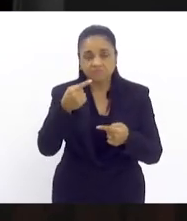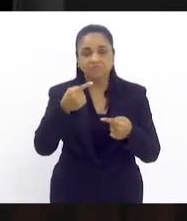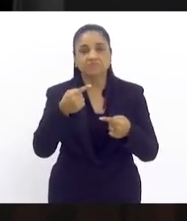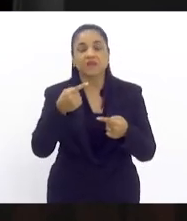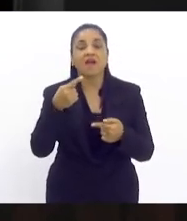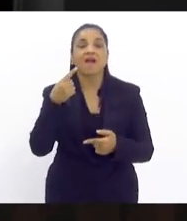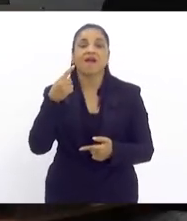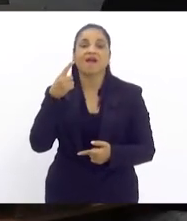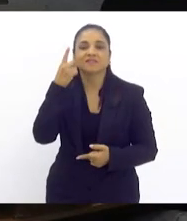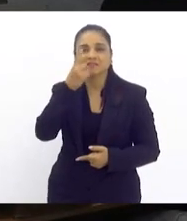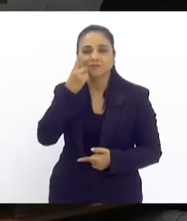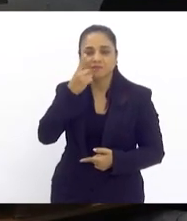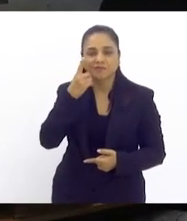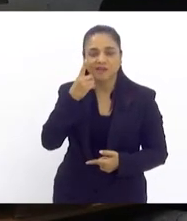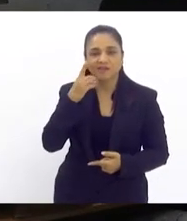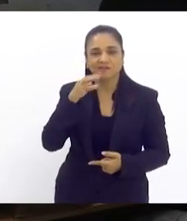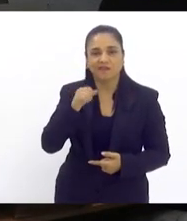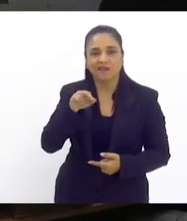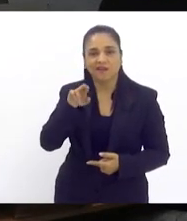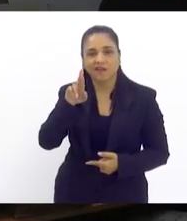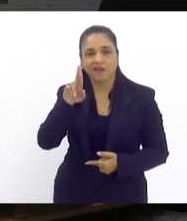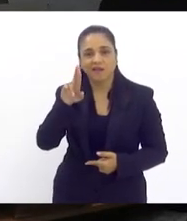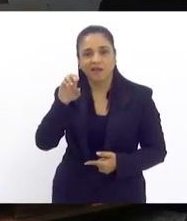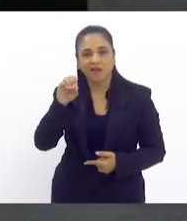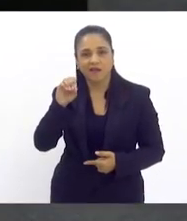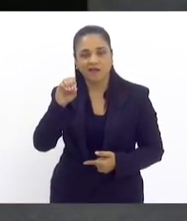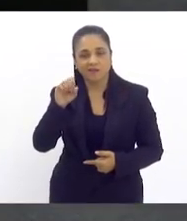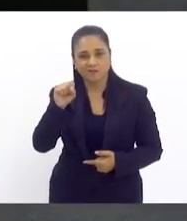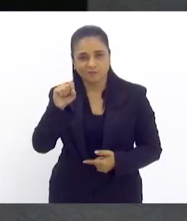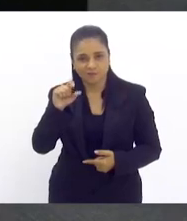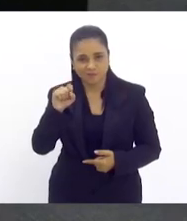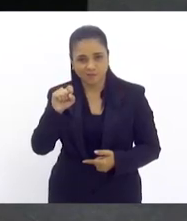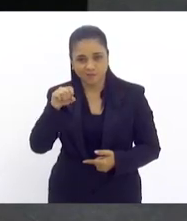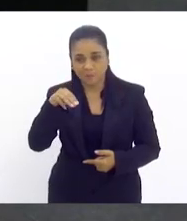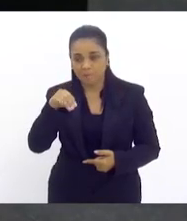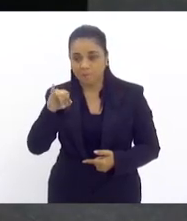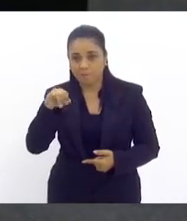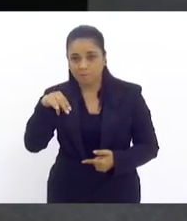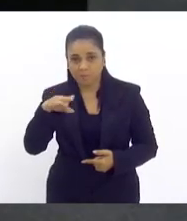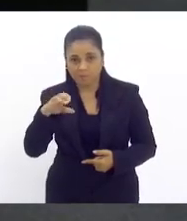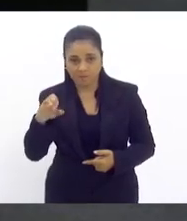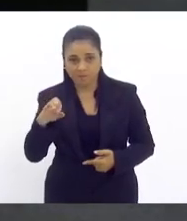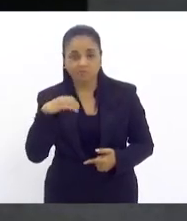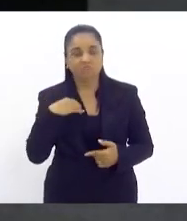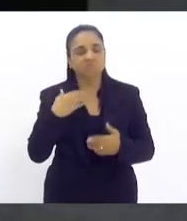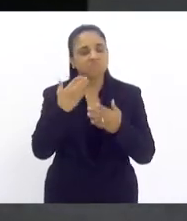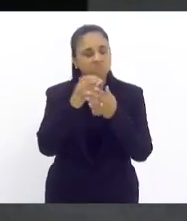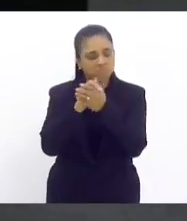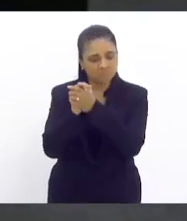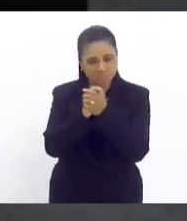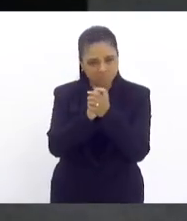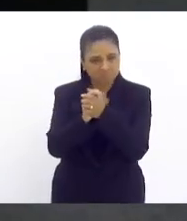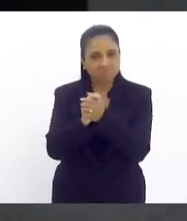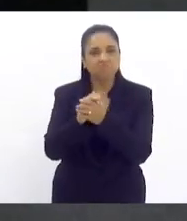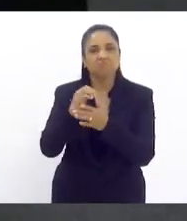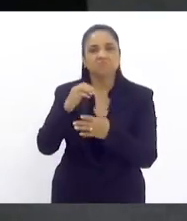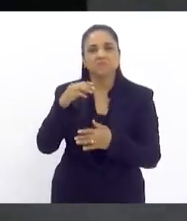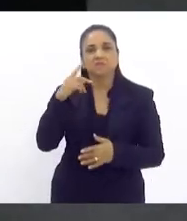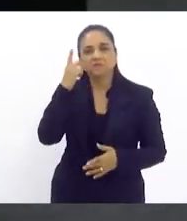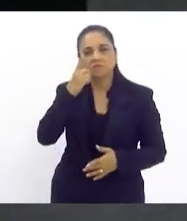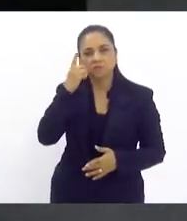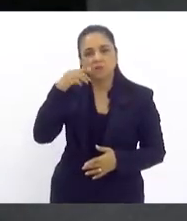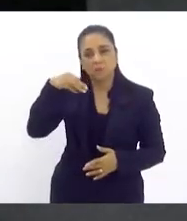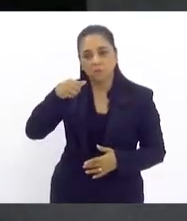Carlos Mink. Senhor presidente, Rodrigo Bacelar, queria cumprimentar o deputado Márcio Canella